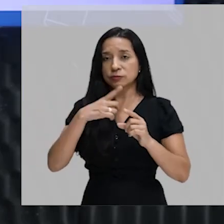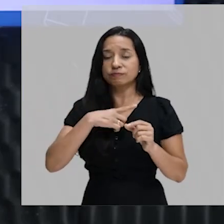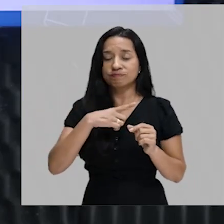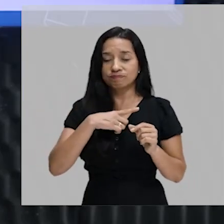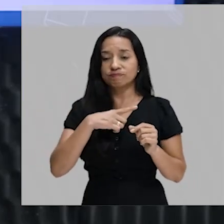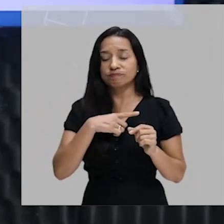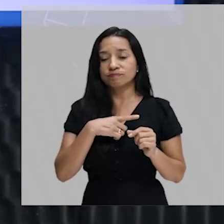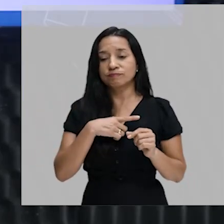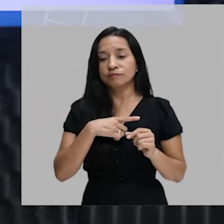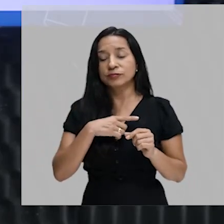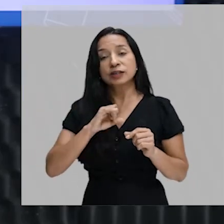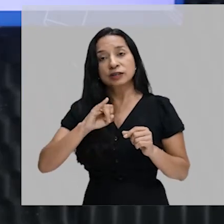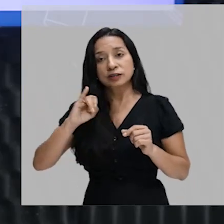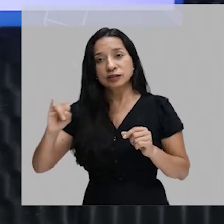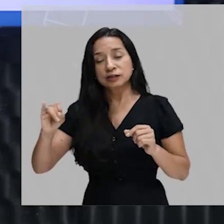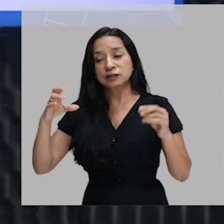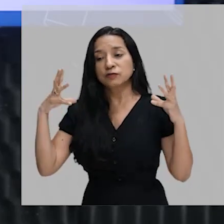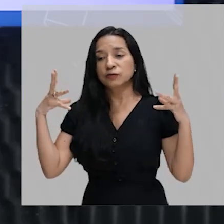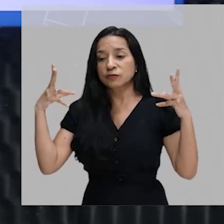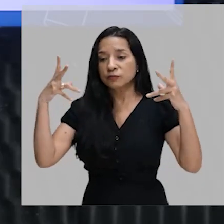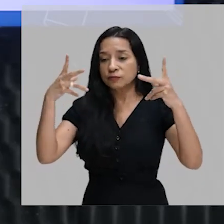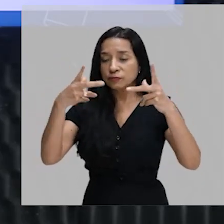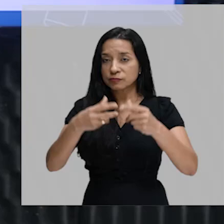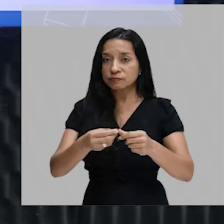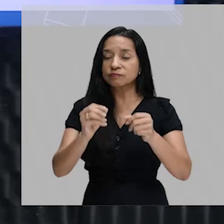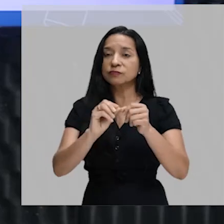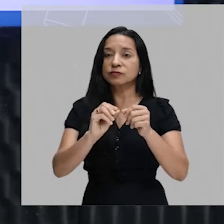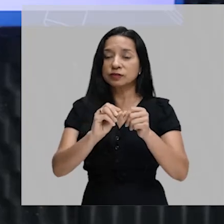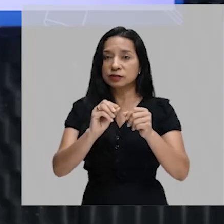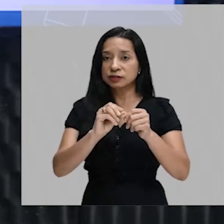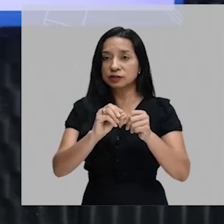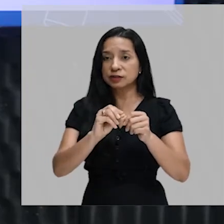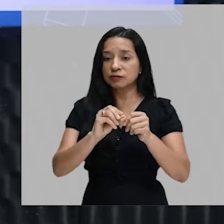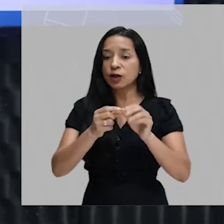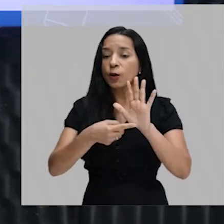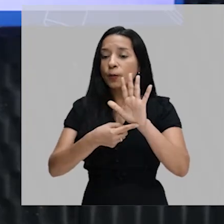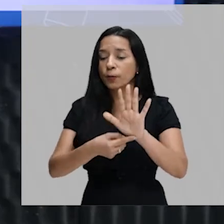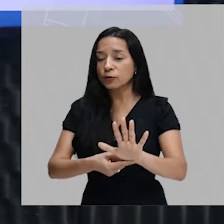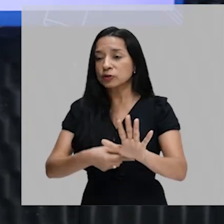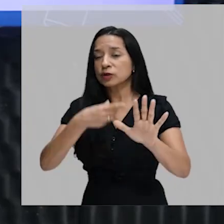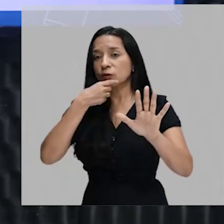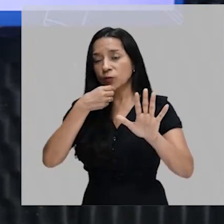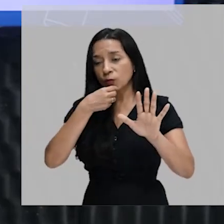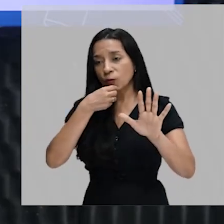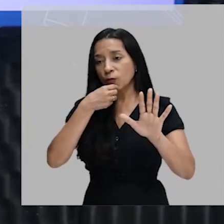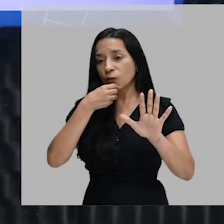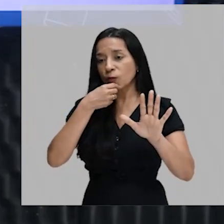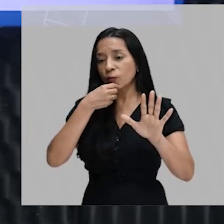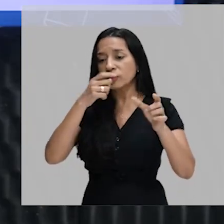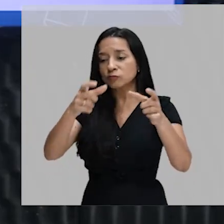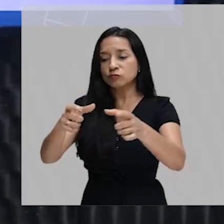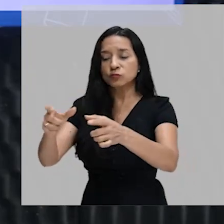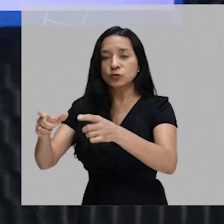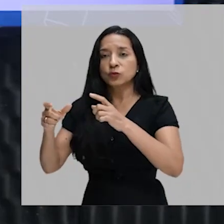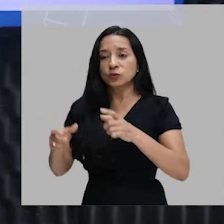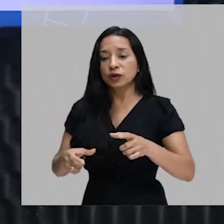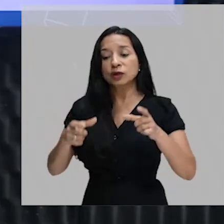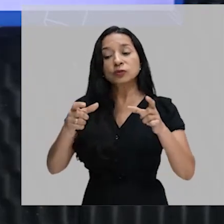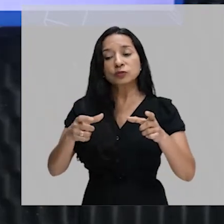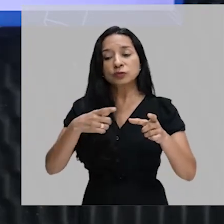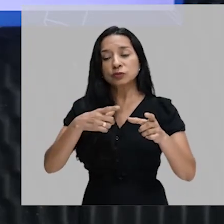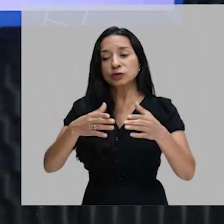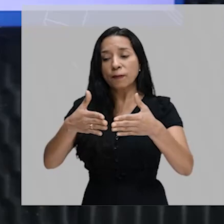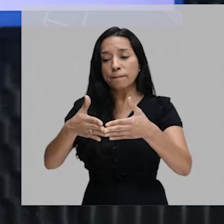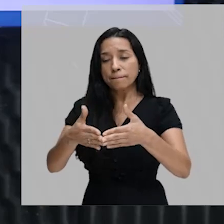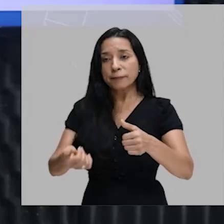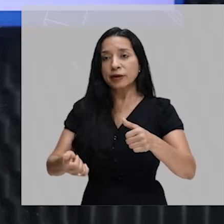dessa obra, eu vou citar o Severino, eu vou citar os lugares por onde ele passa pedindo emprego, vou citar a hora